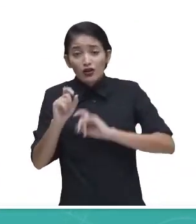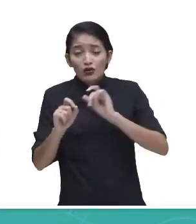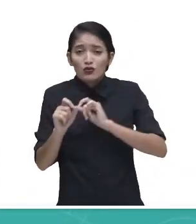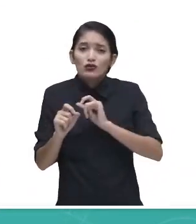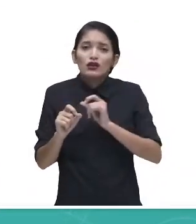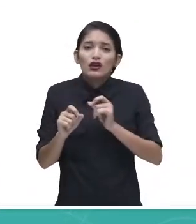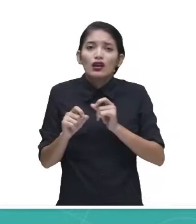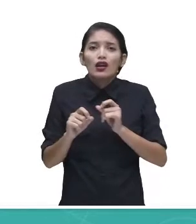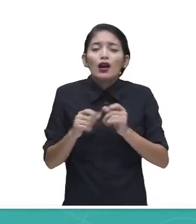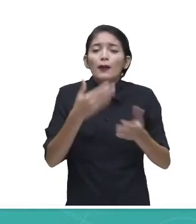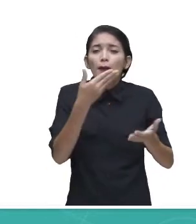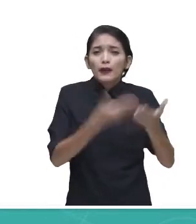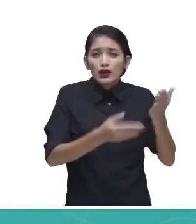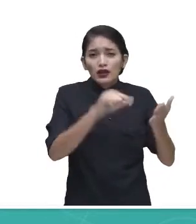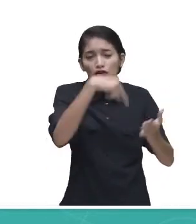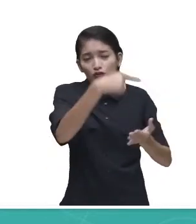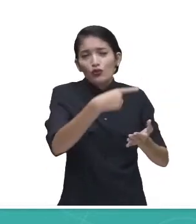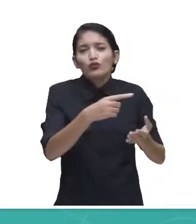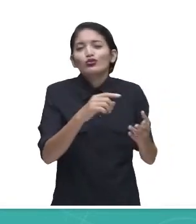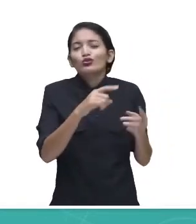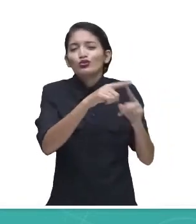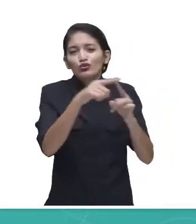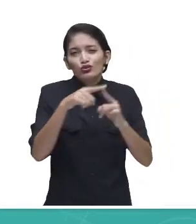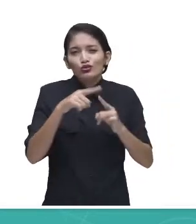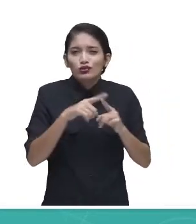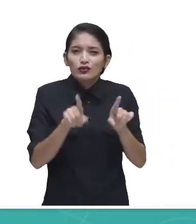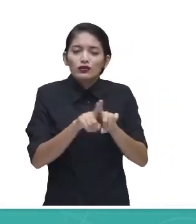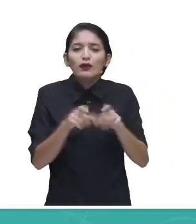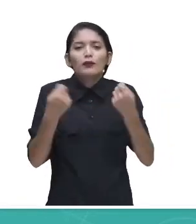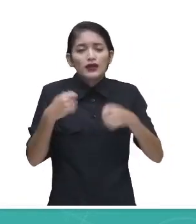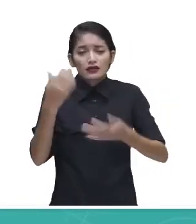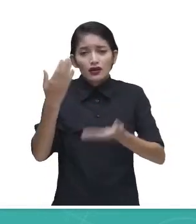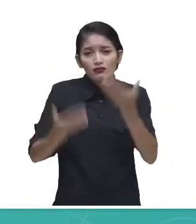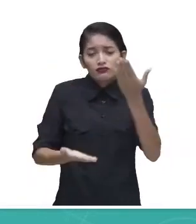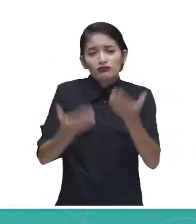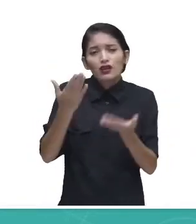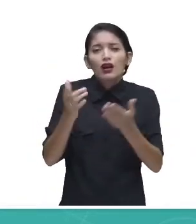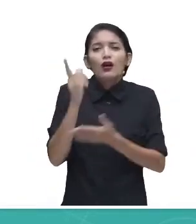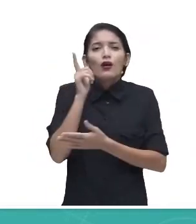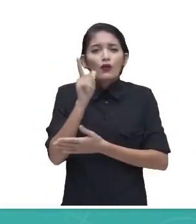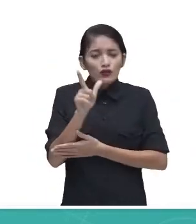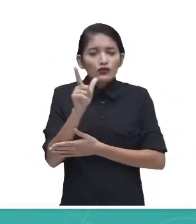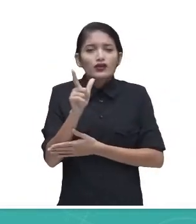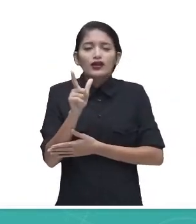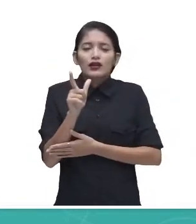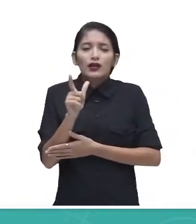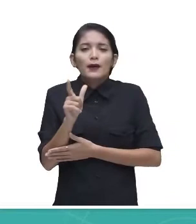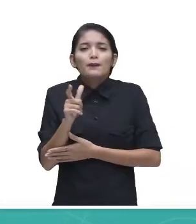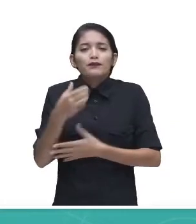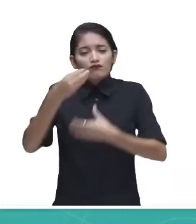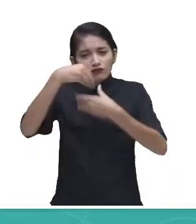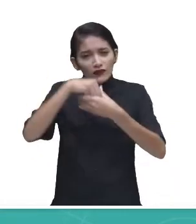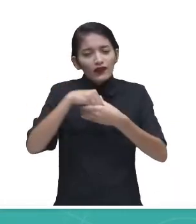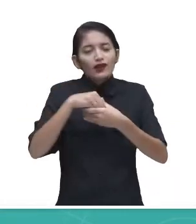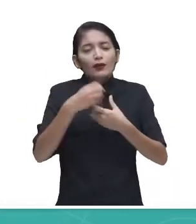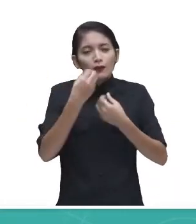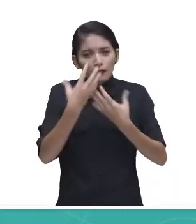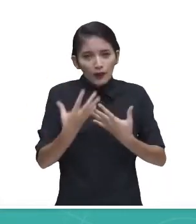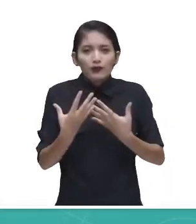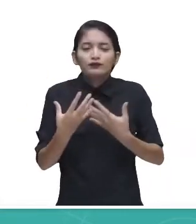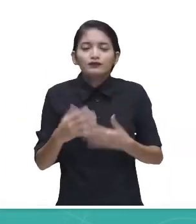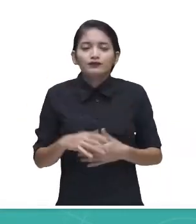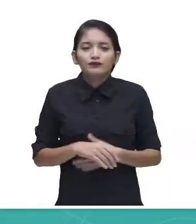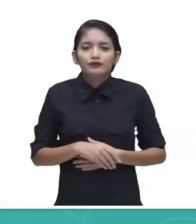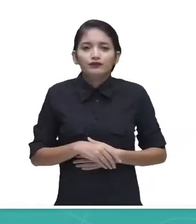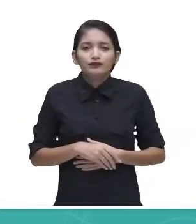de outros nutrientes. Então, balancear a alimentação para garantir um metabolismo mais eficiente é primordial.